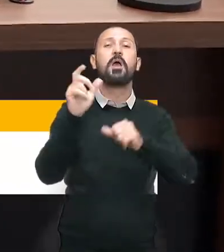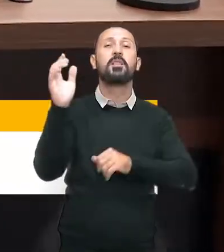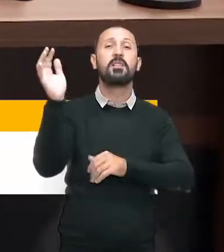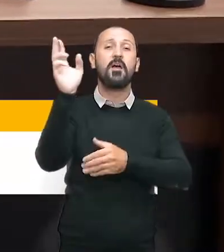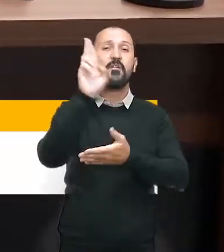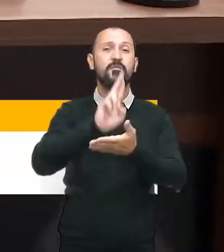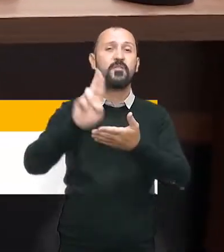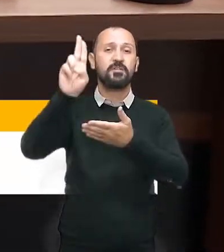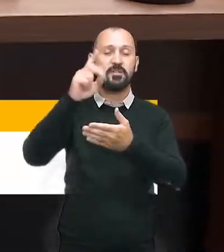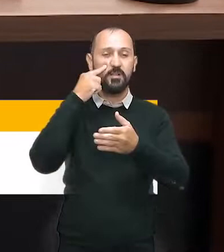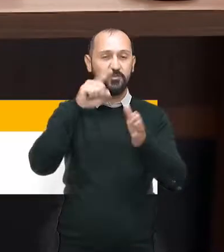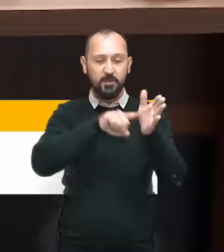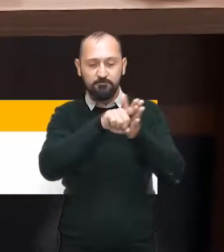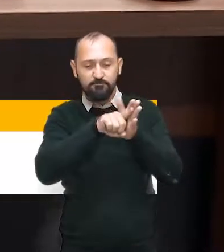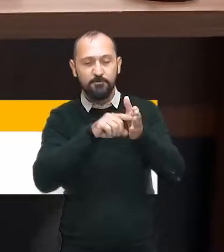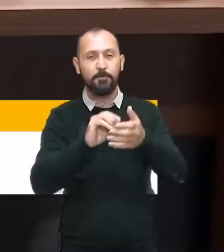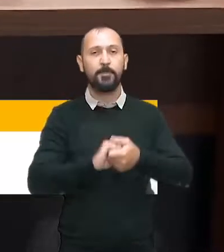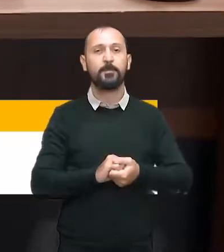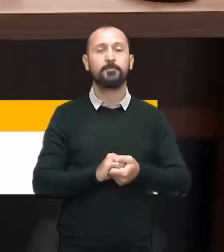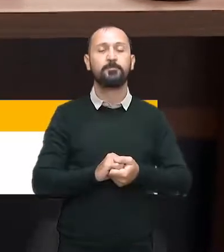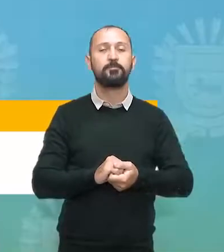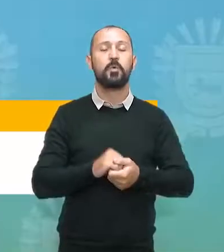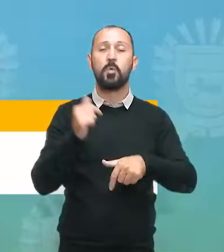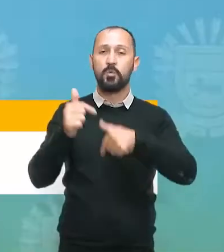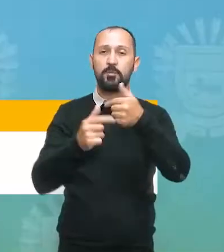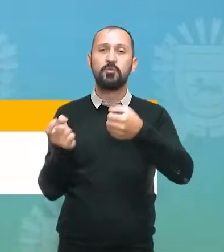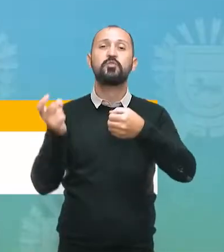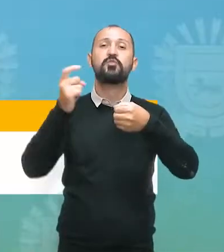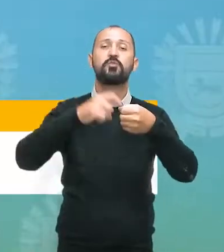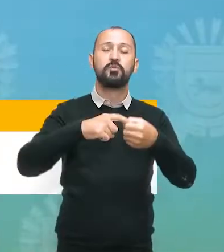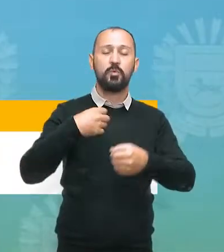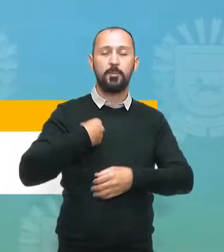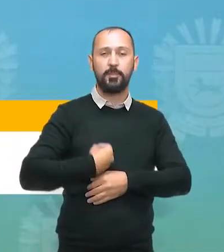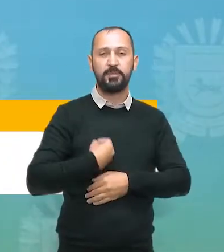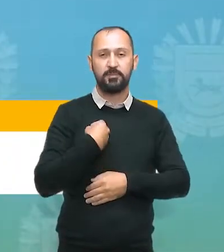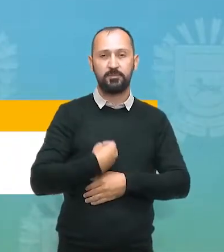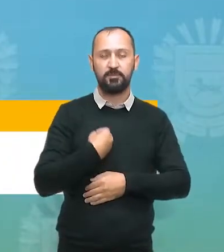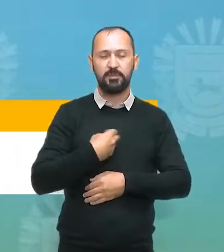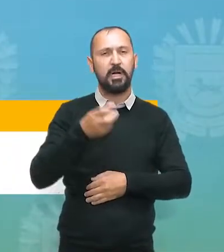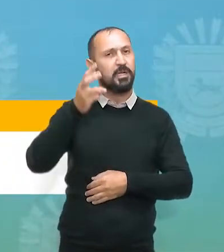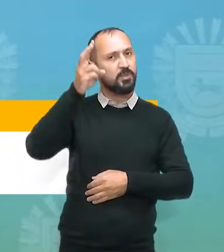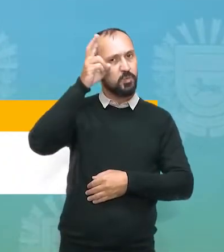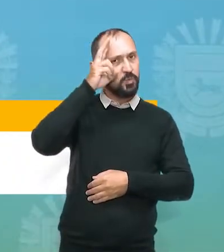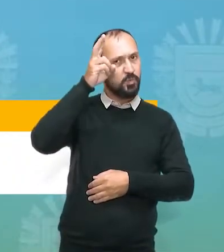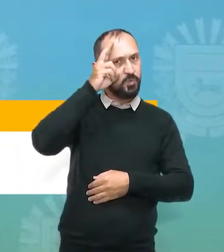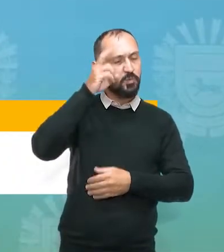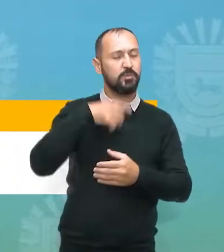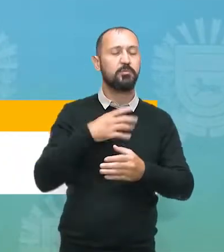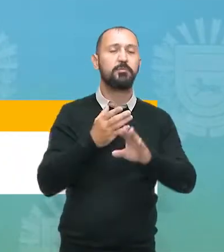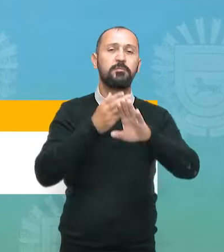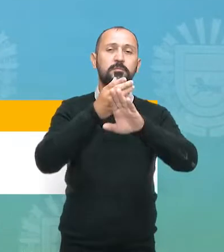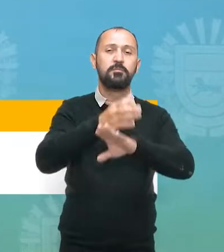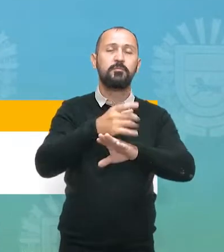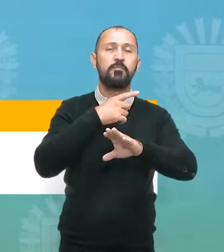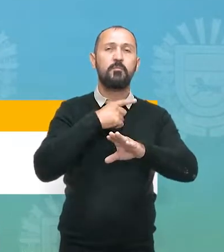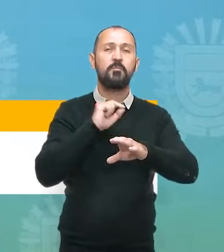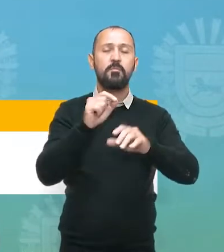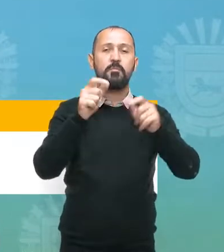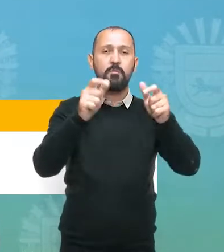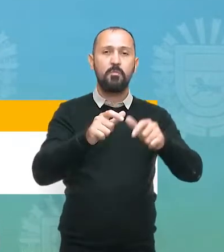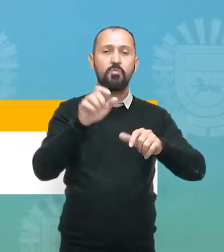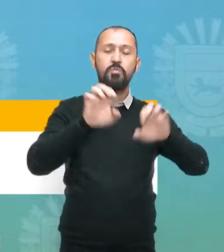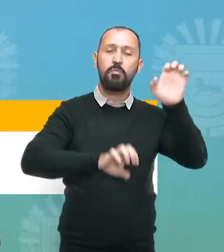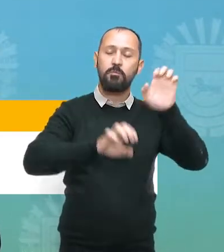Universidade que fará Esse estudo nós retomamos os trabalhos presenciais na segunda-feira uma visita